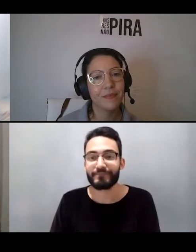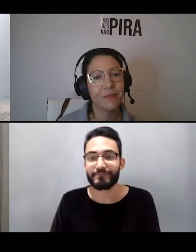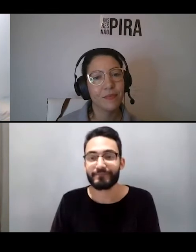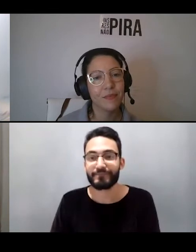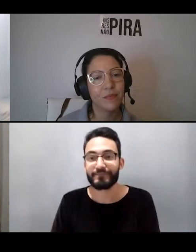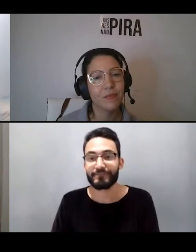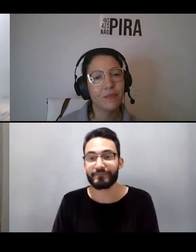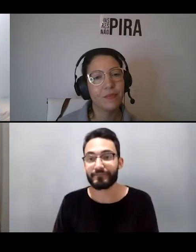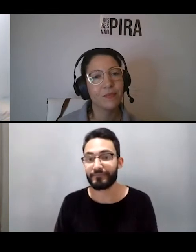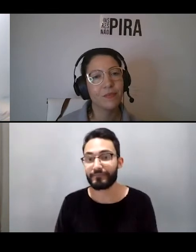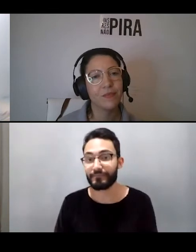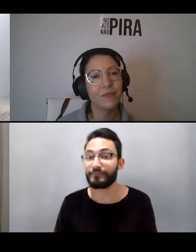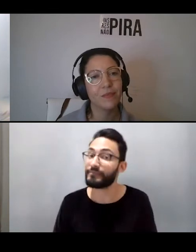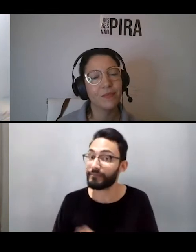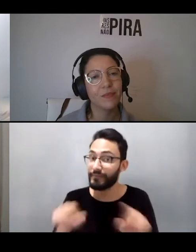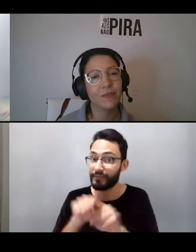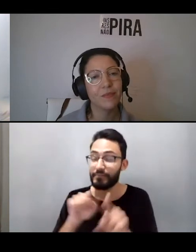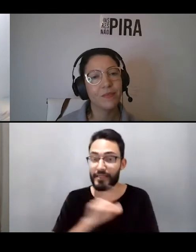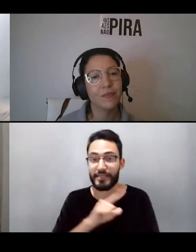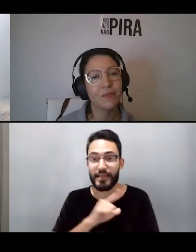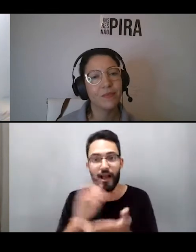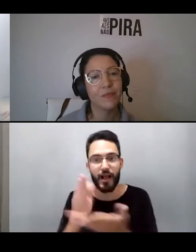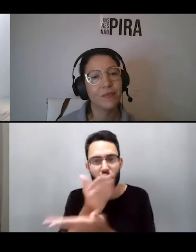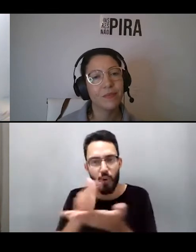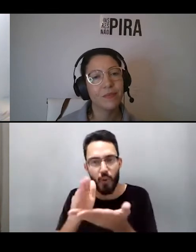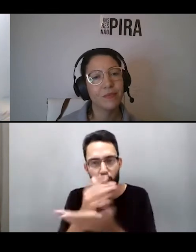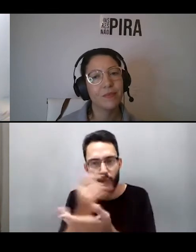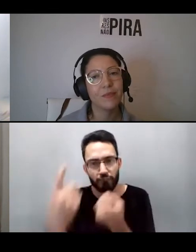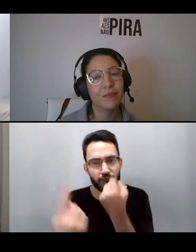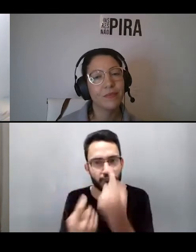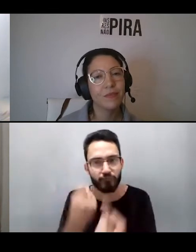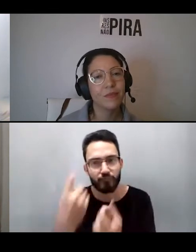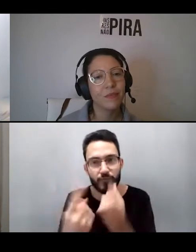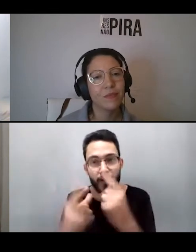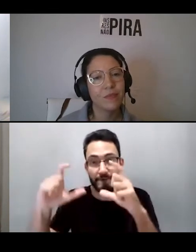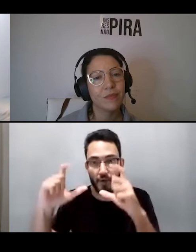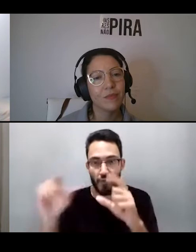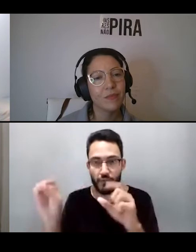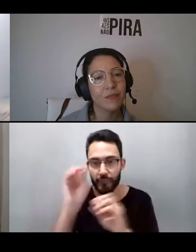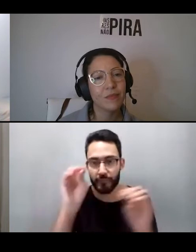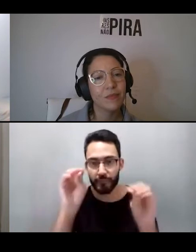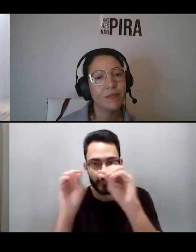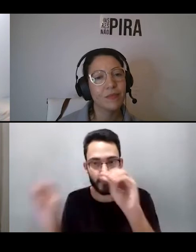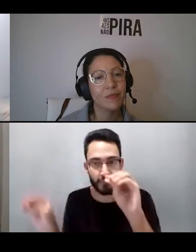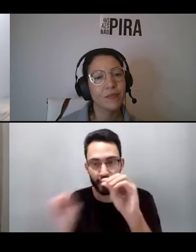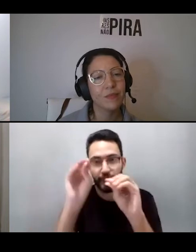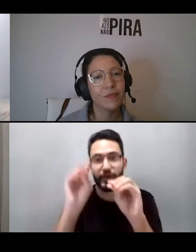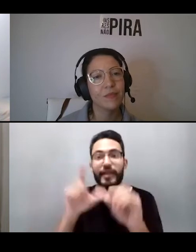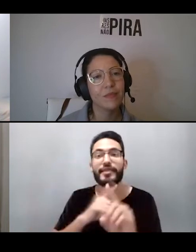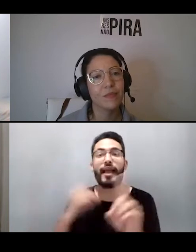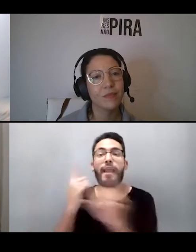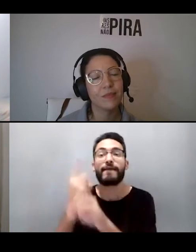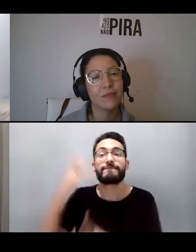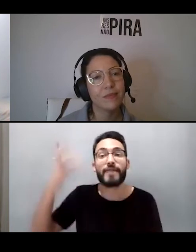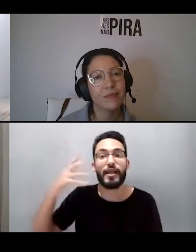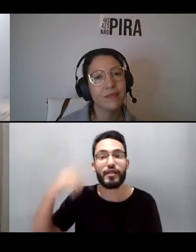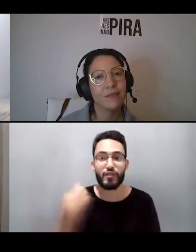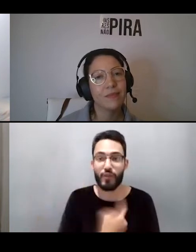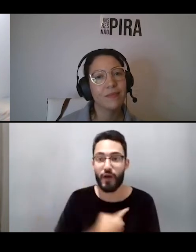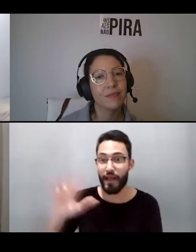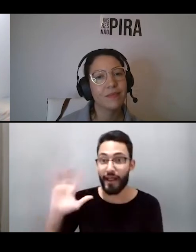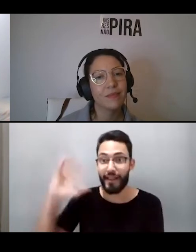E aqui algumas fotos, né? Trouxe aí algumas imagens para vocês. Nós trouxemos aqui algumas imagens de alguns dos eventos que a gente realizou,